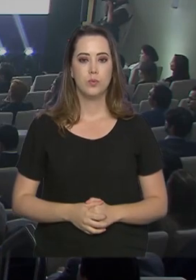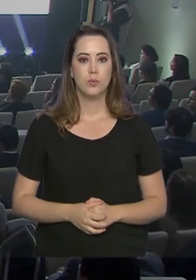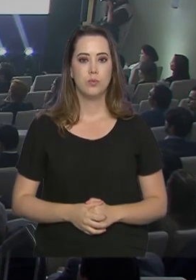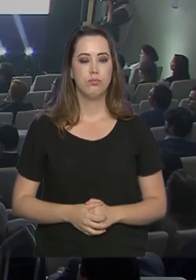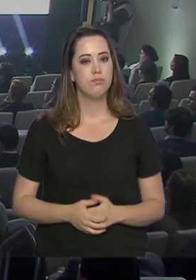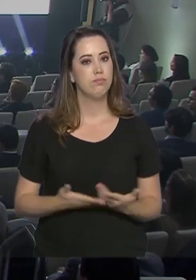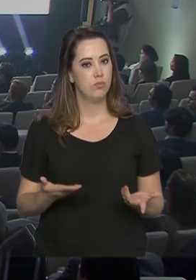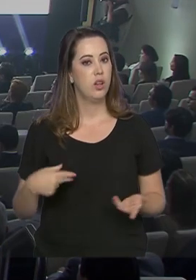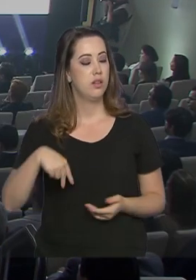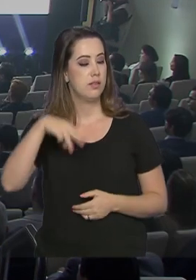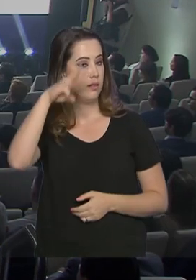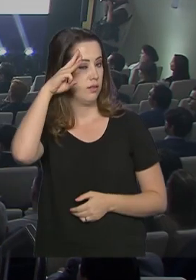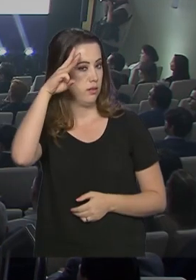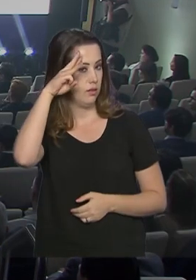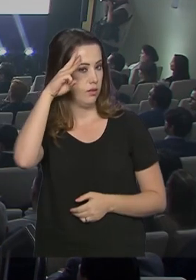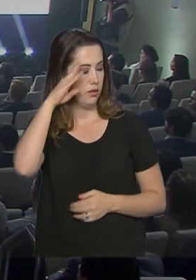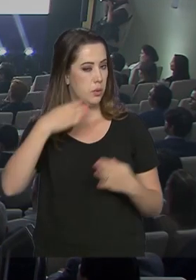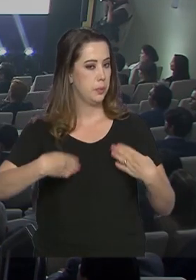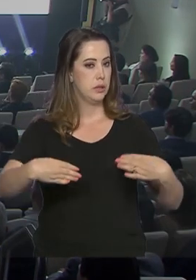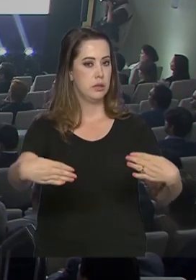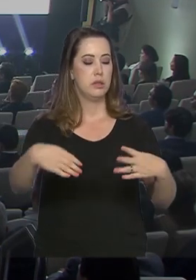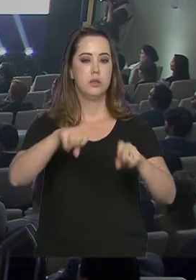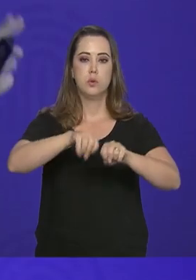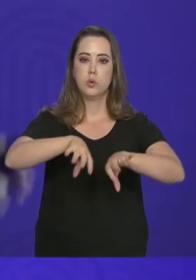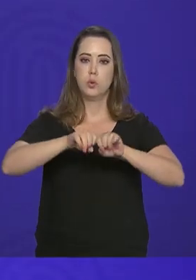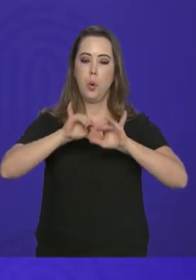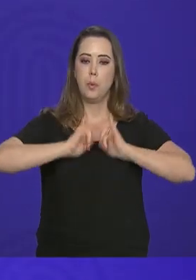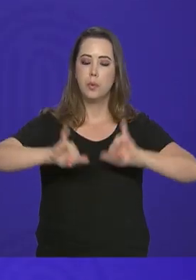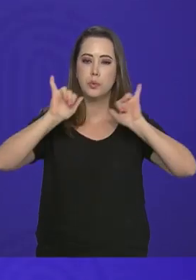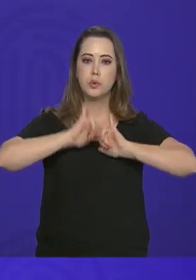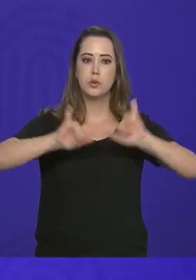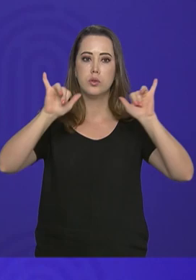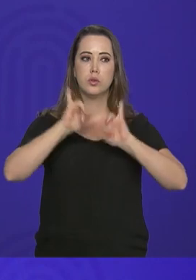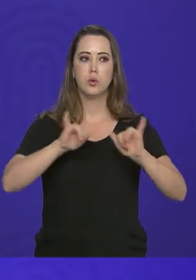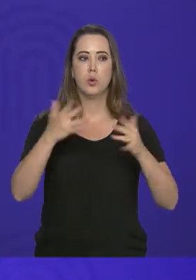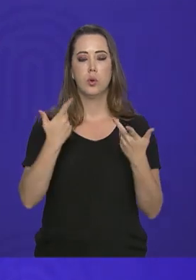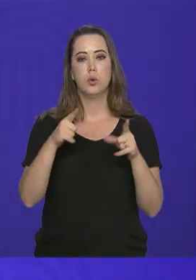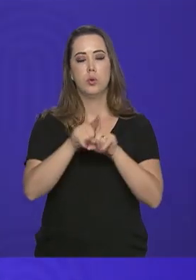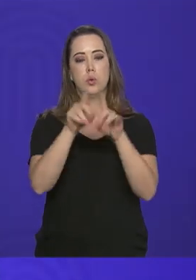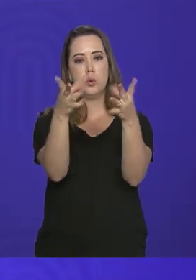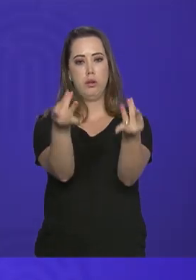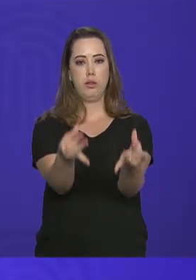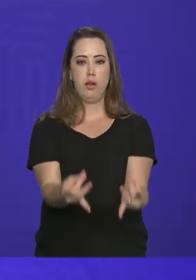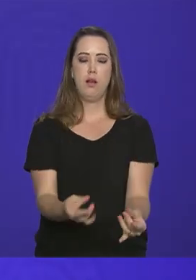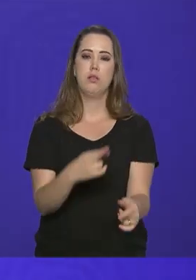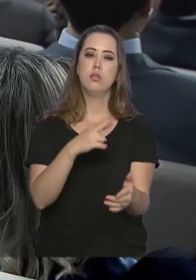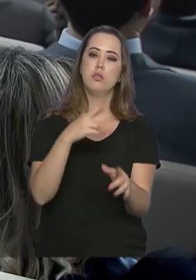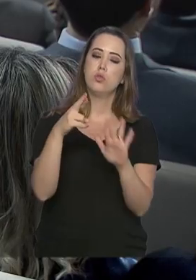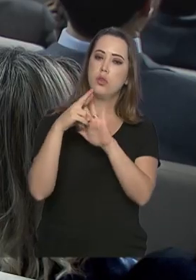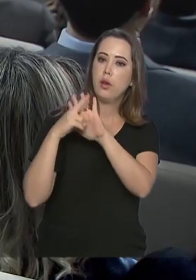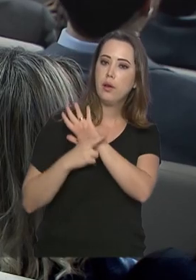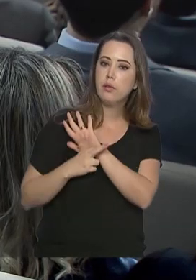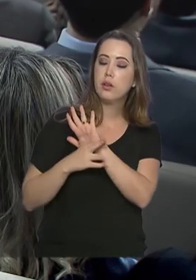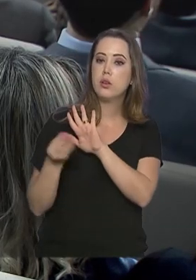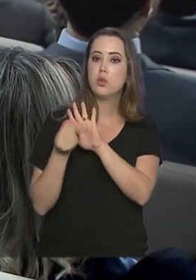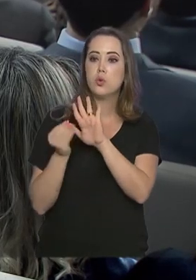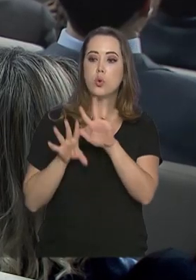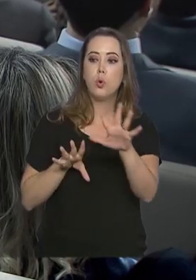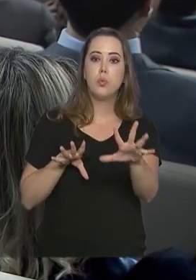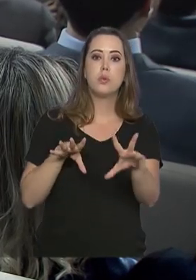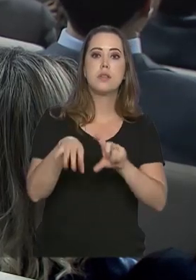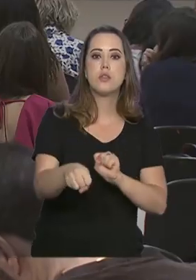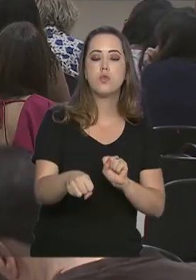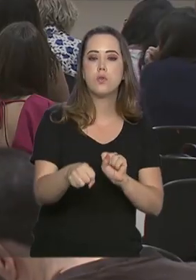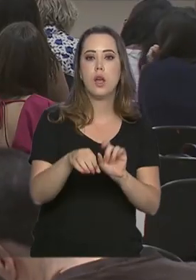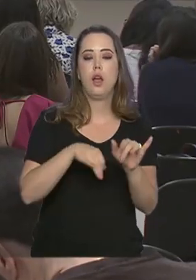Nesta terça-feira, o Ministério da Educação publicou nota técnica detalhando regras de padronização da certificação